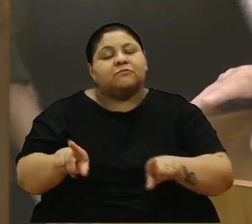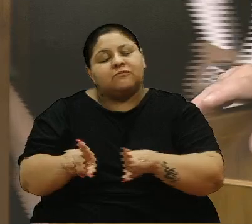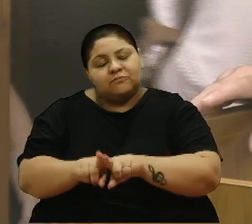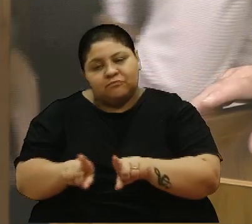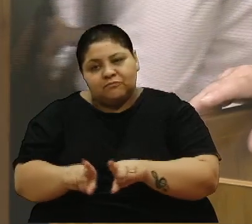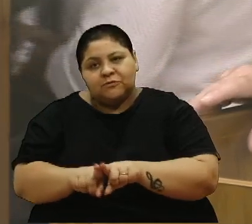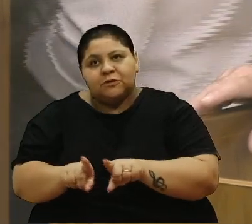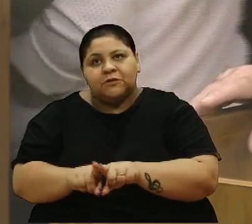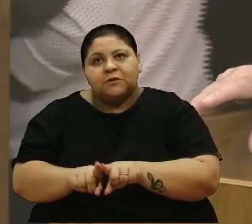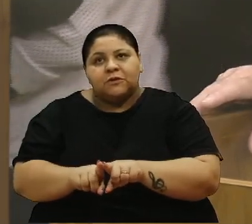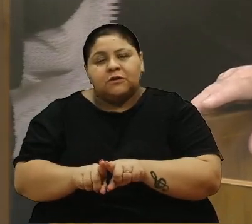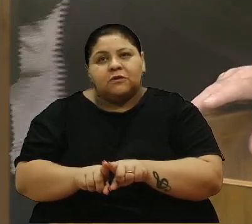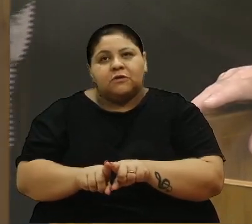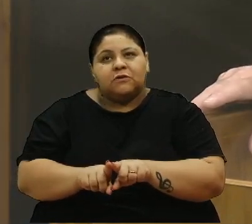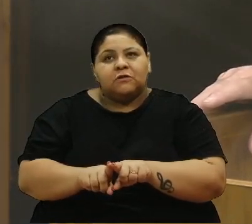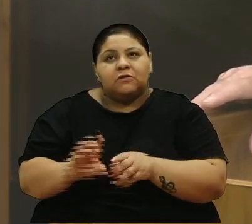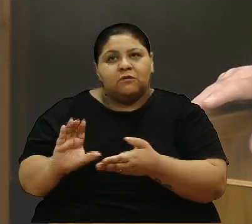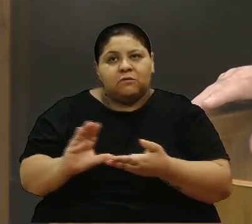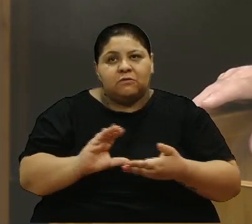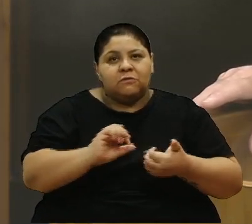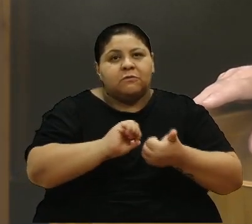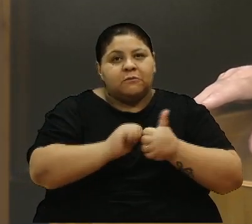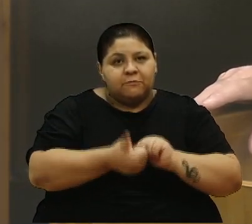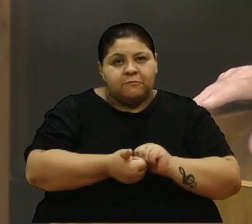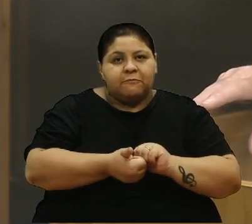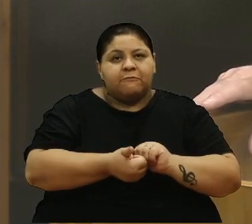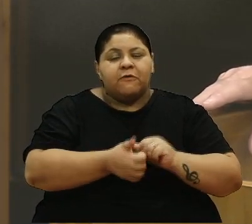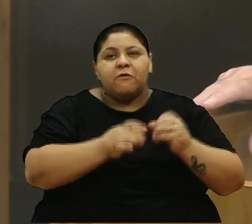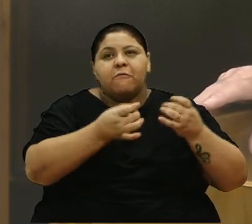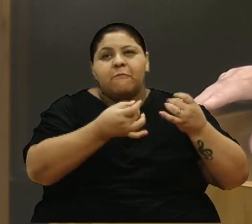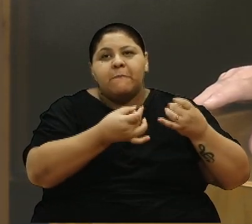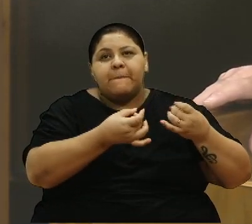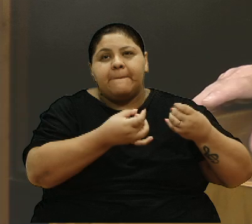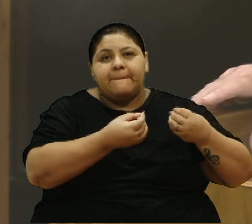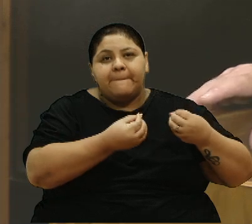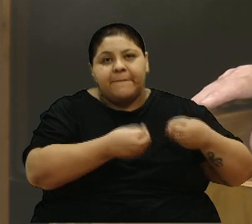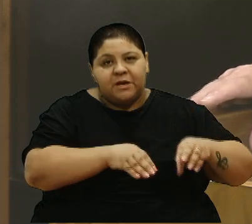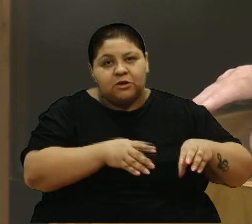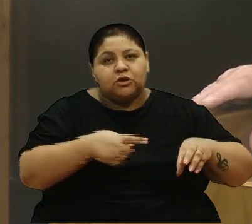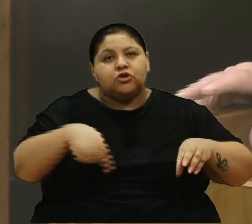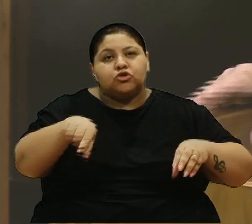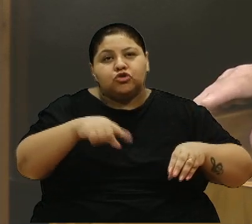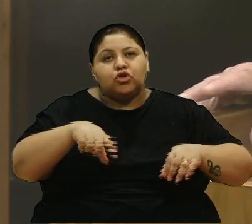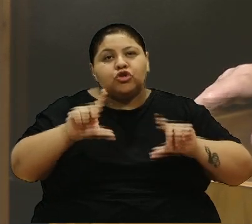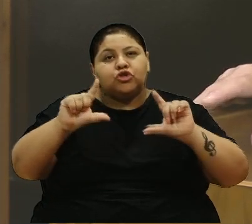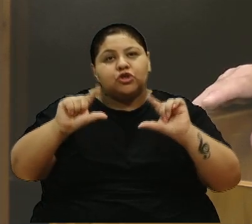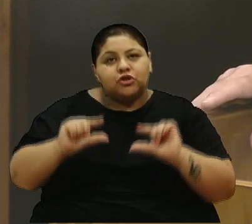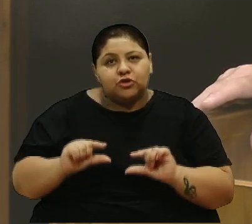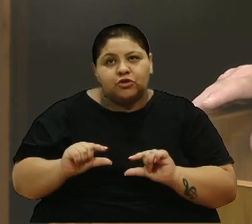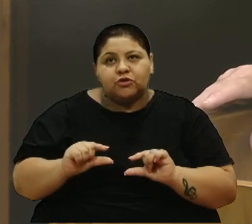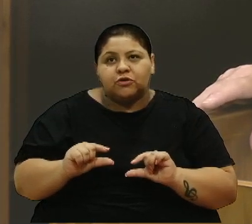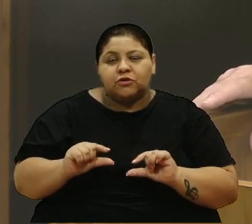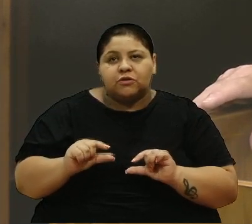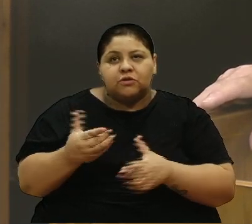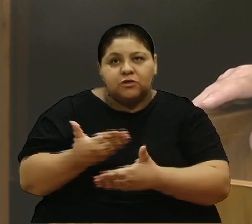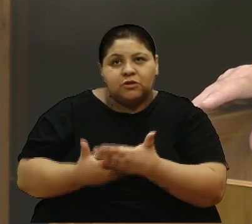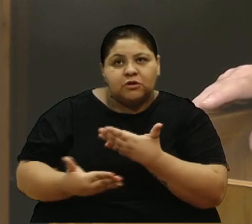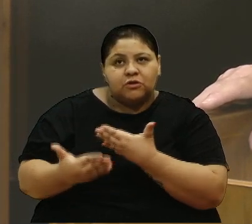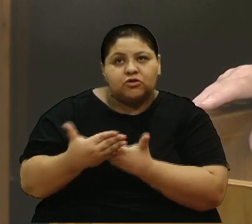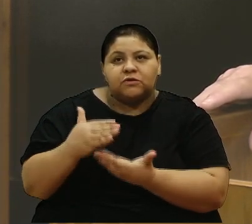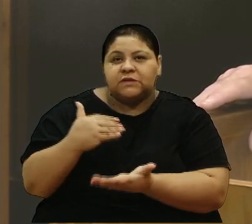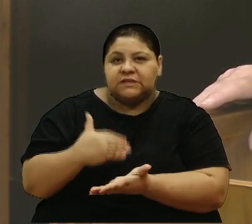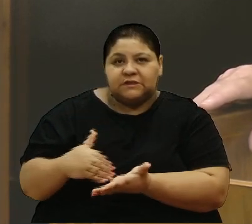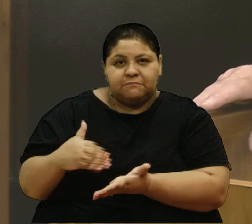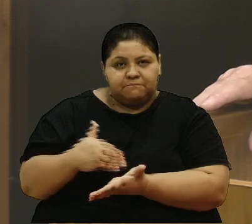o Fioesporte foi afetado. Só que nós reduzimos em todas as